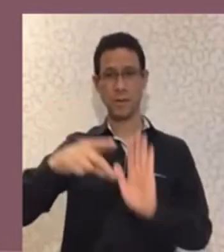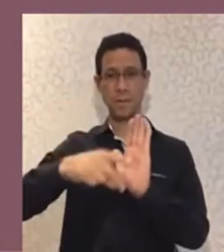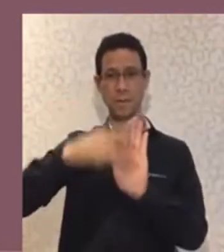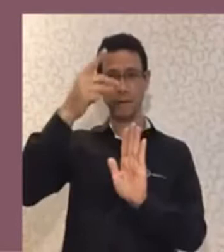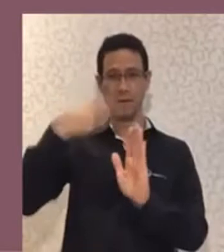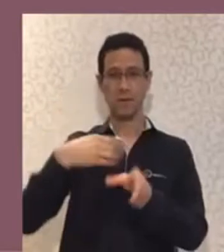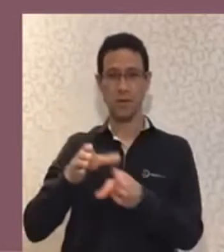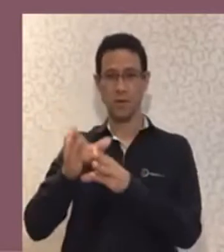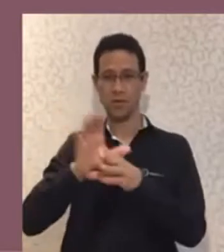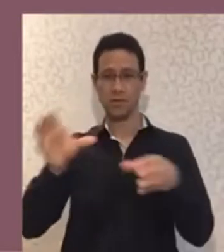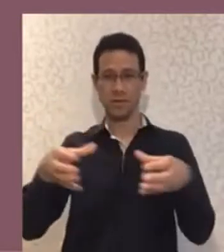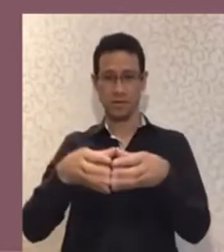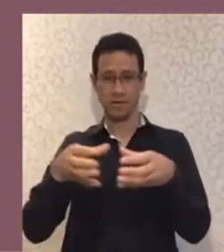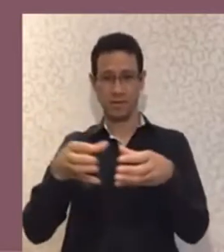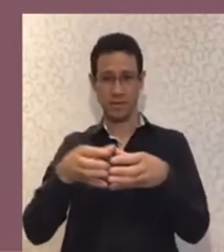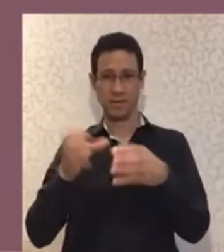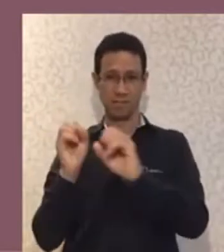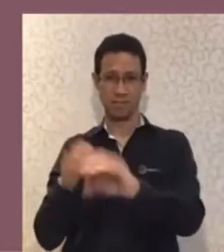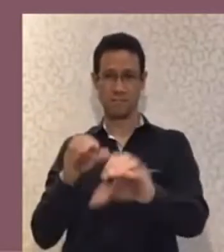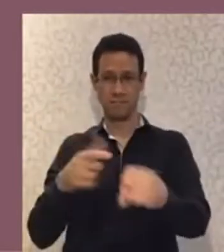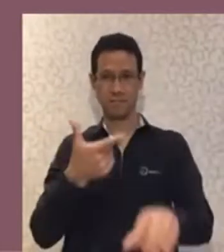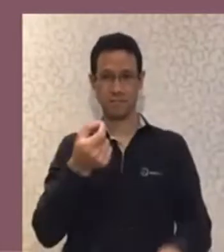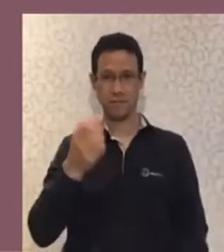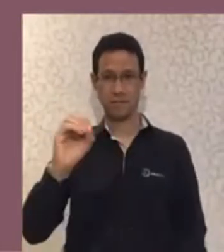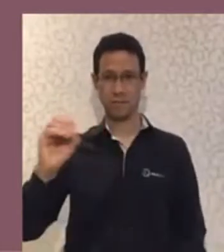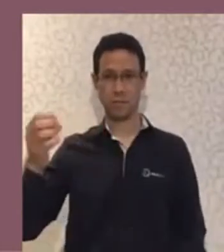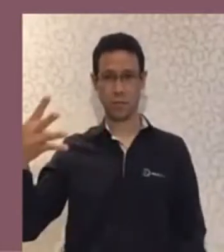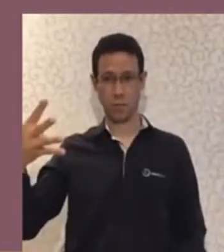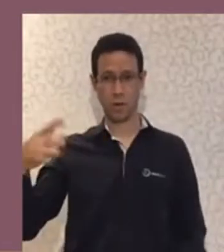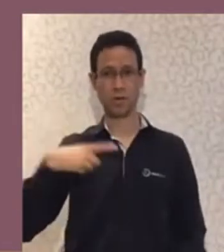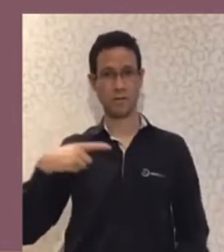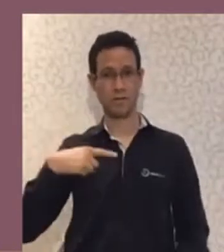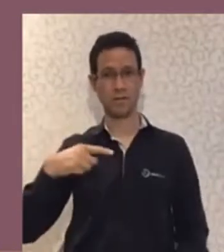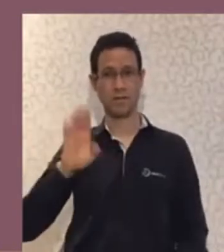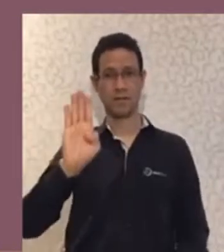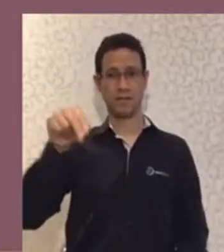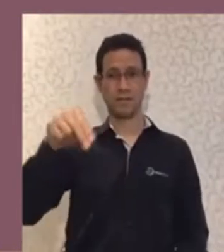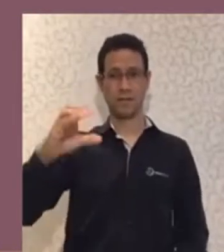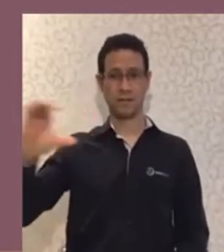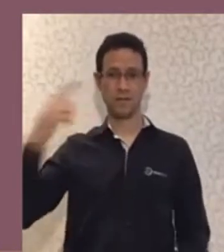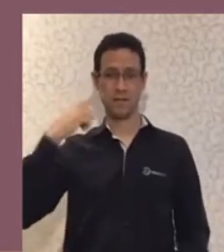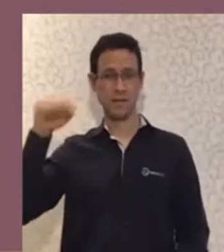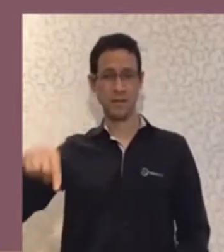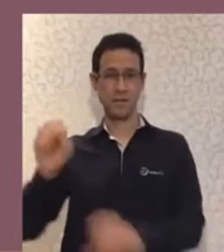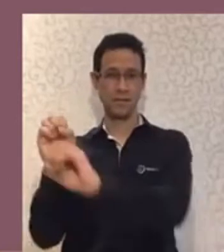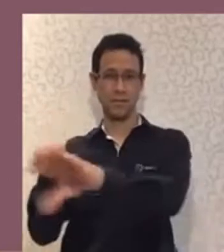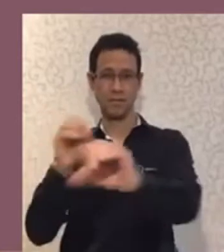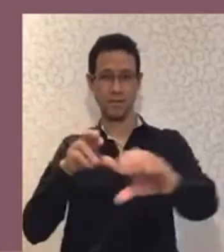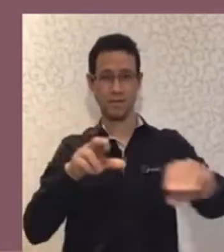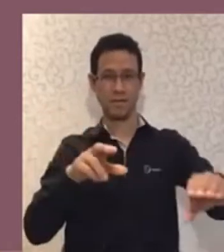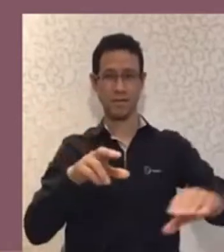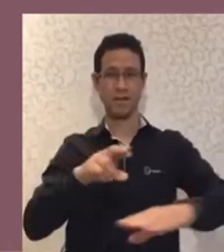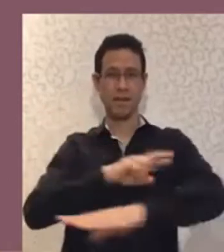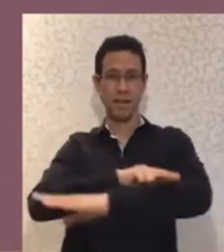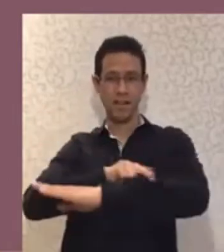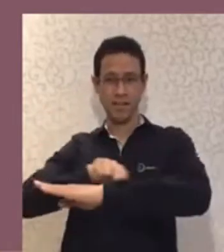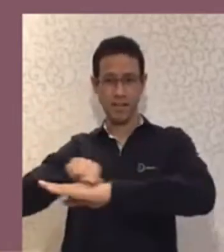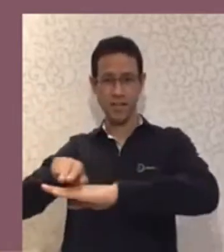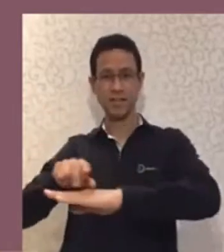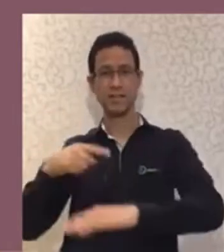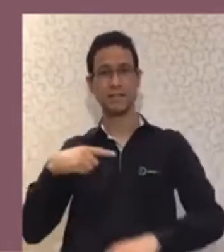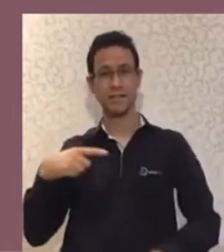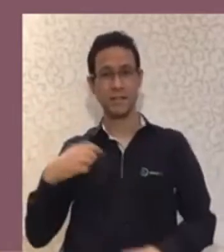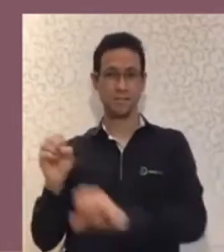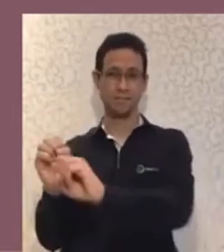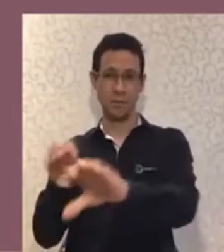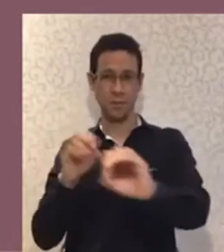que estabelece as diretrizes curriculares nacionais para a educação das relações étnico-raciais, né, para o ensino de história e